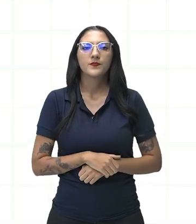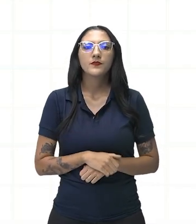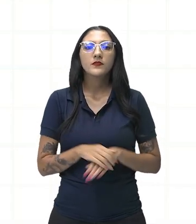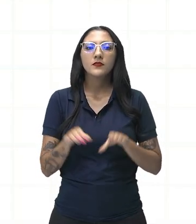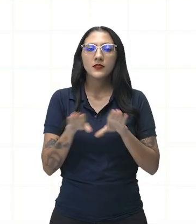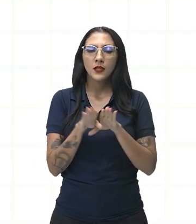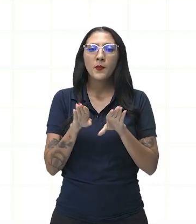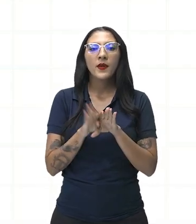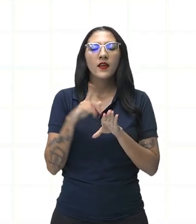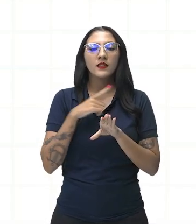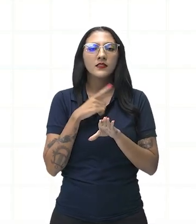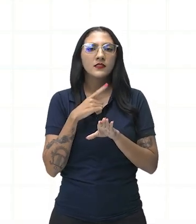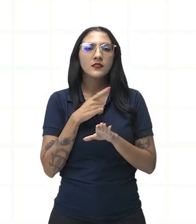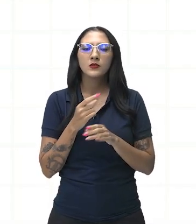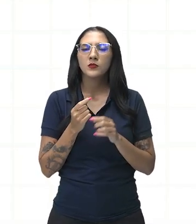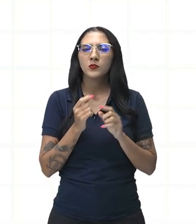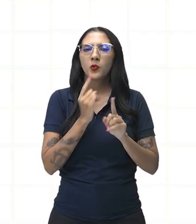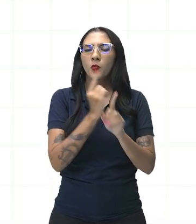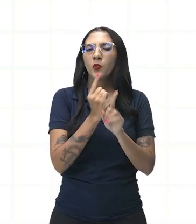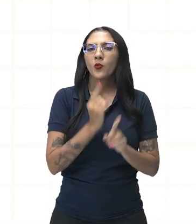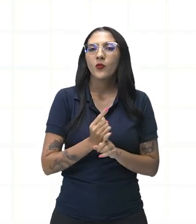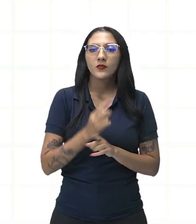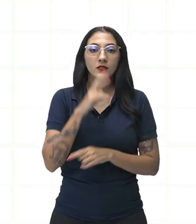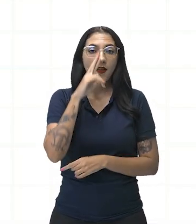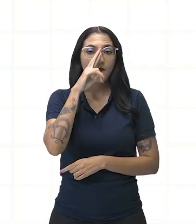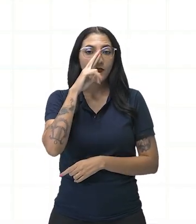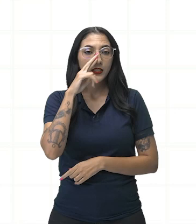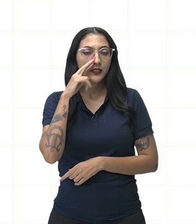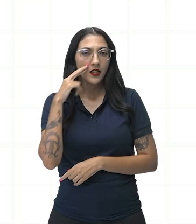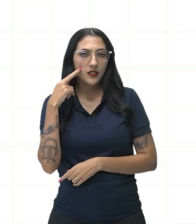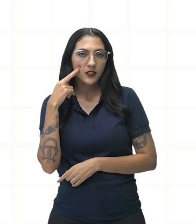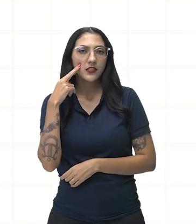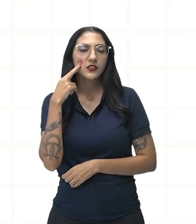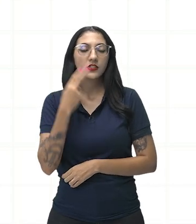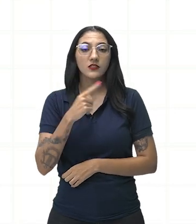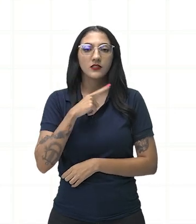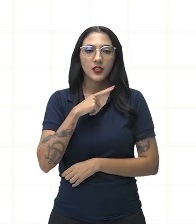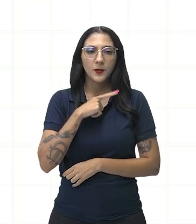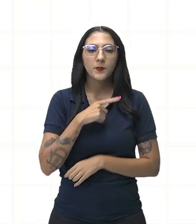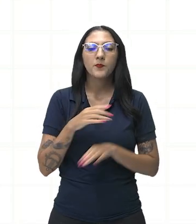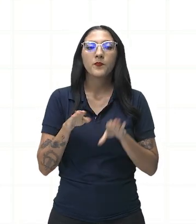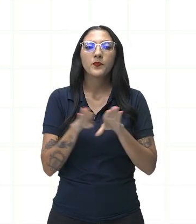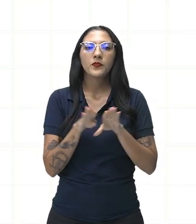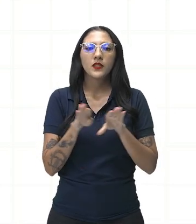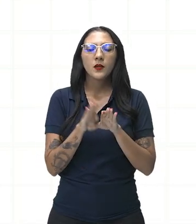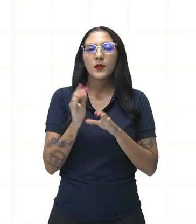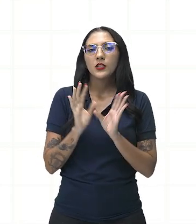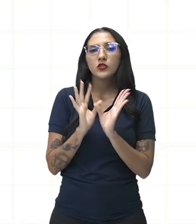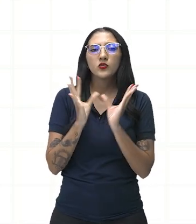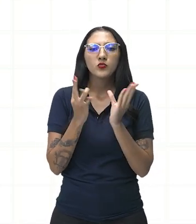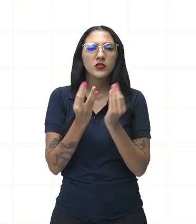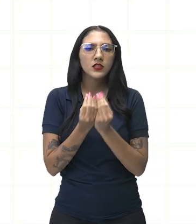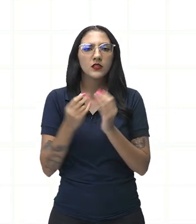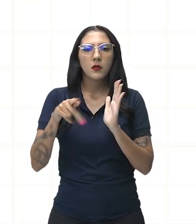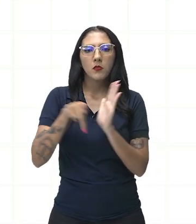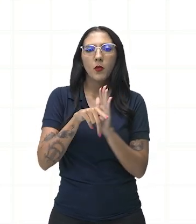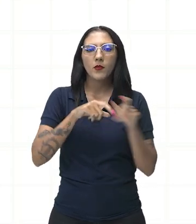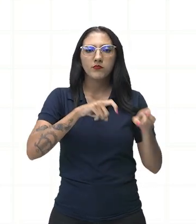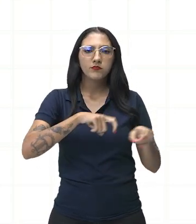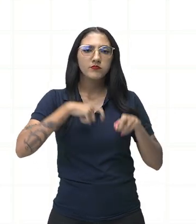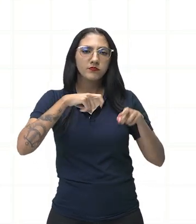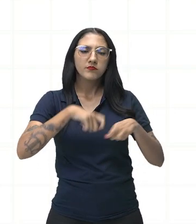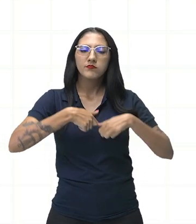e ele é encontrado onde? Refrigerantes contêm esse tipo de ácido, bem como fertilizantes